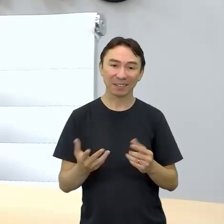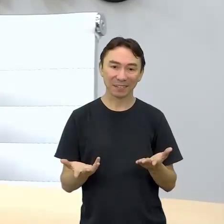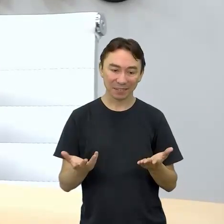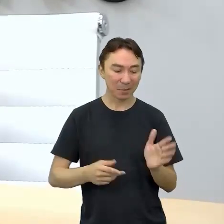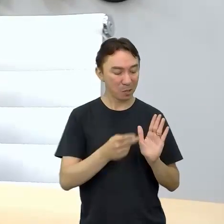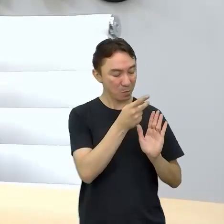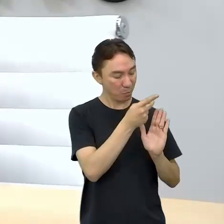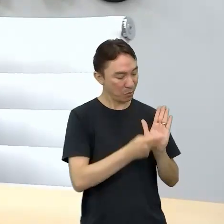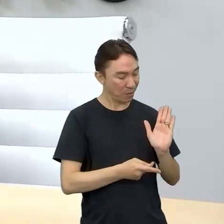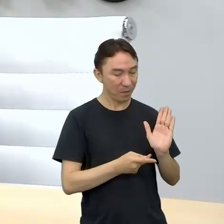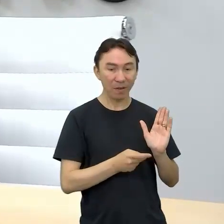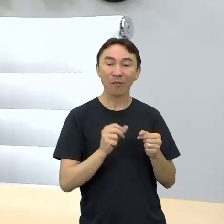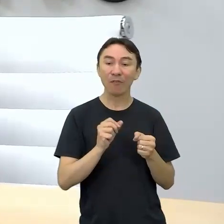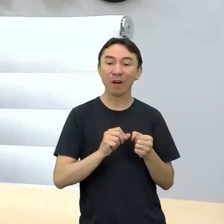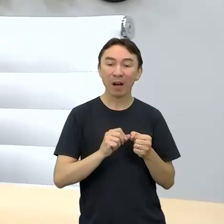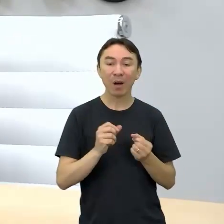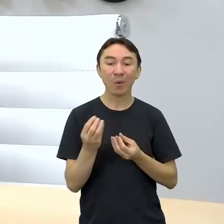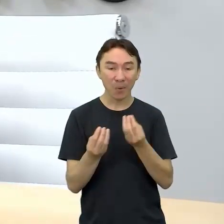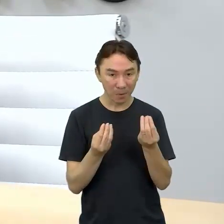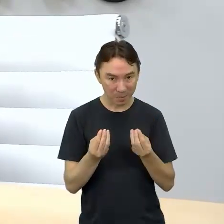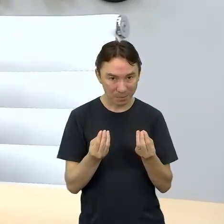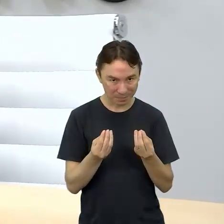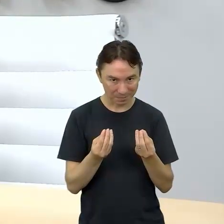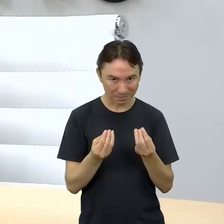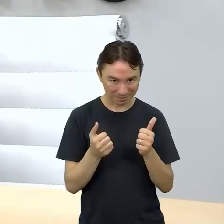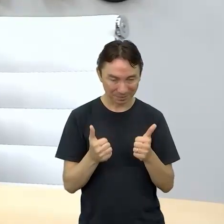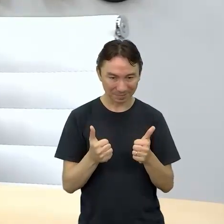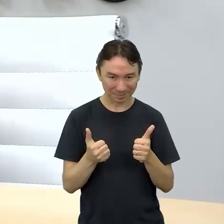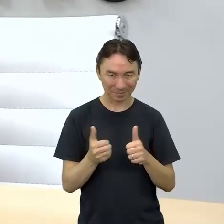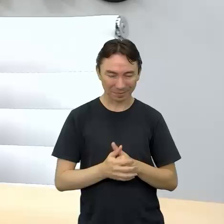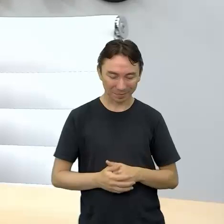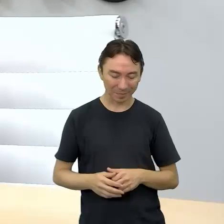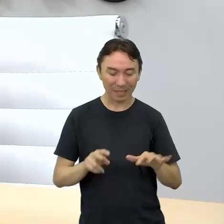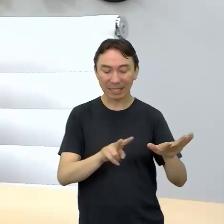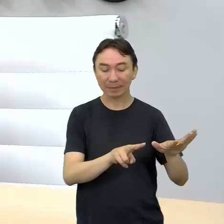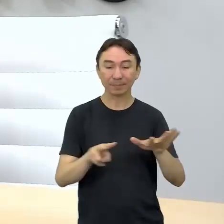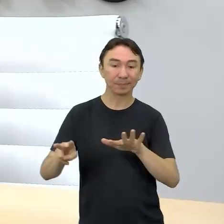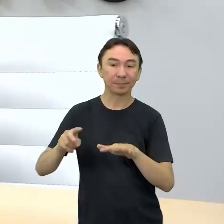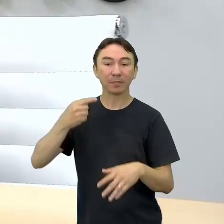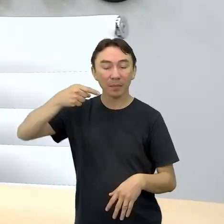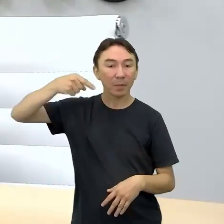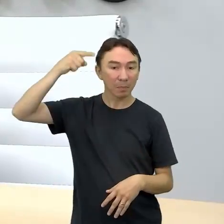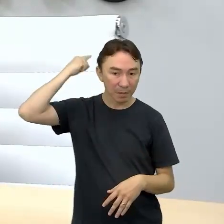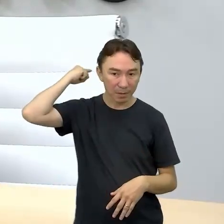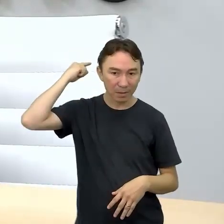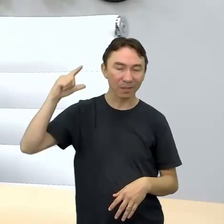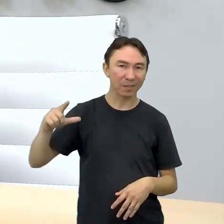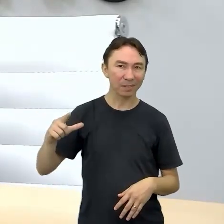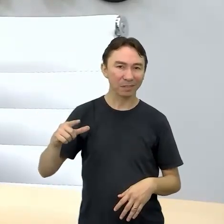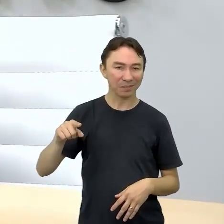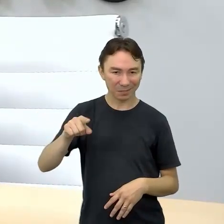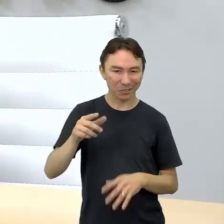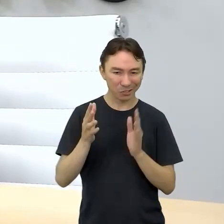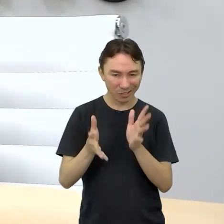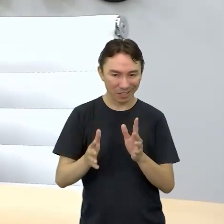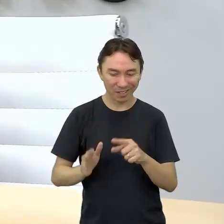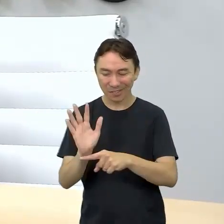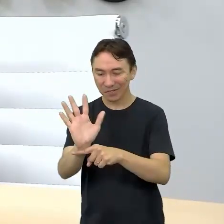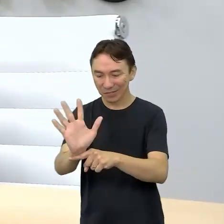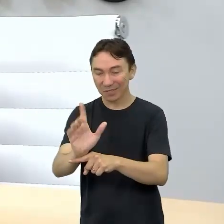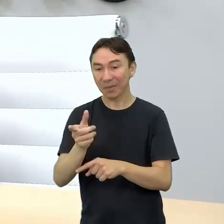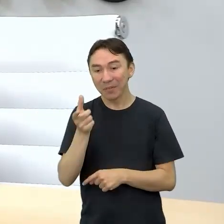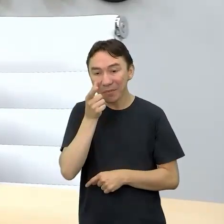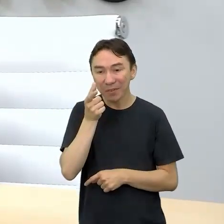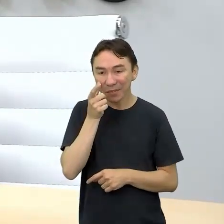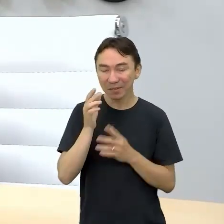do projeto, né? Da recuperação intensiva. Na semana passada, vocês assistiram a um vídeo, né, sobre metodologias de